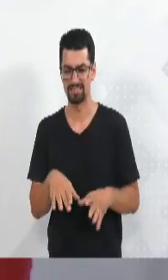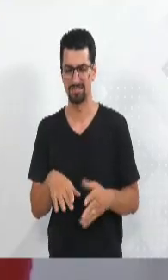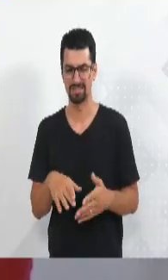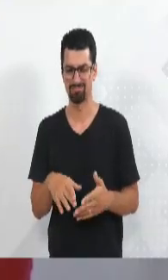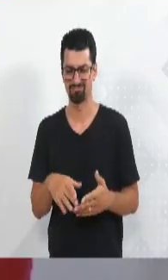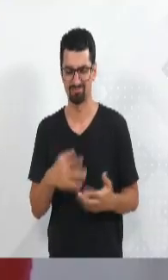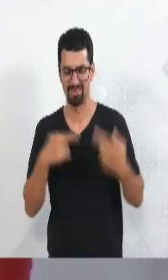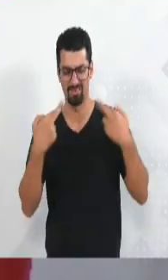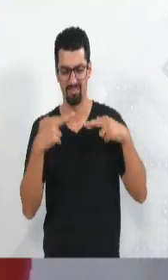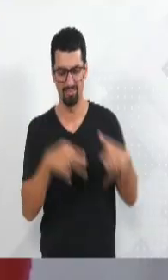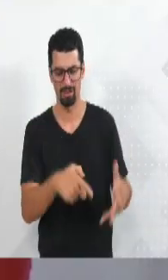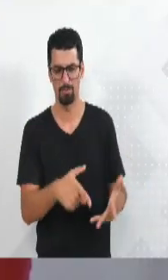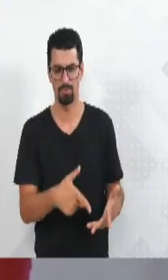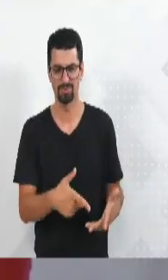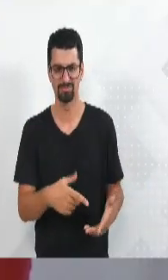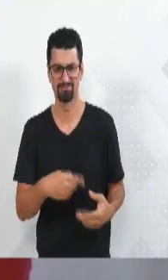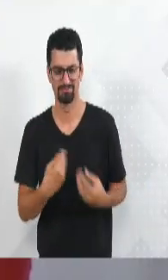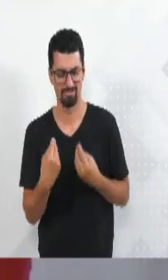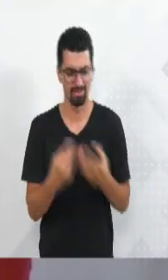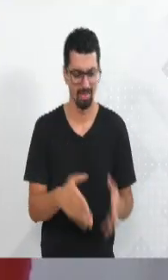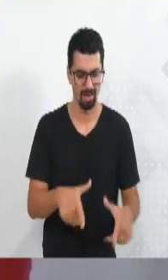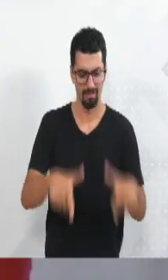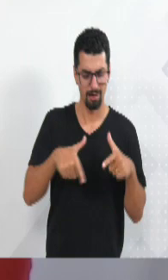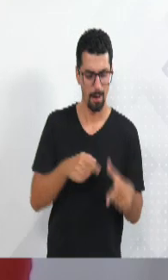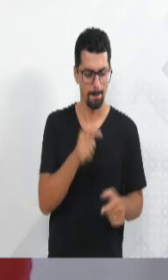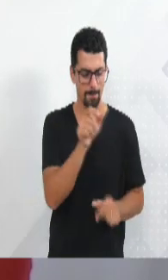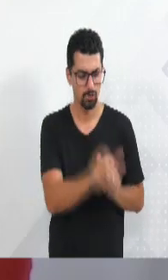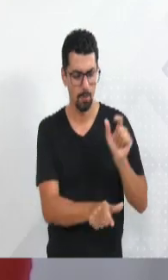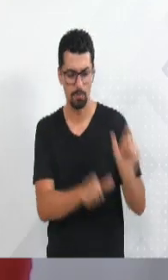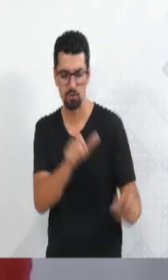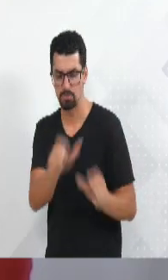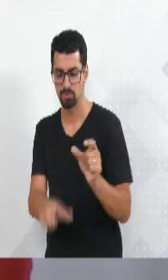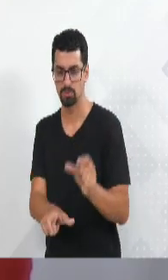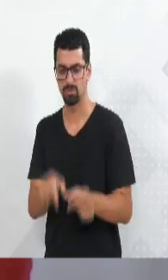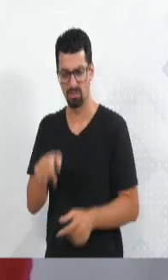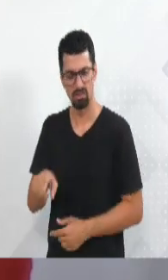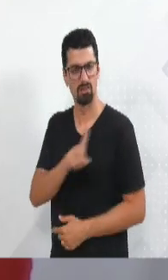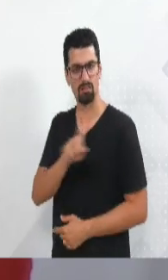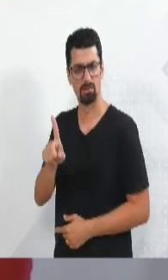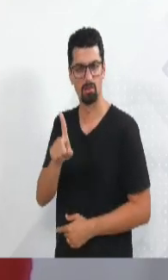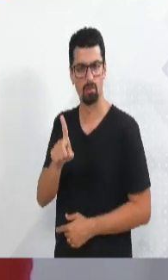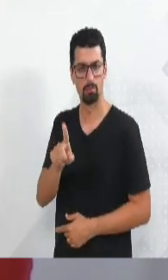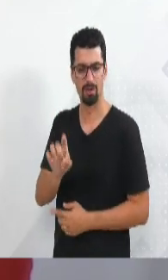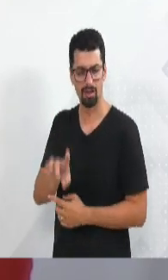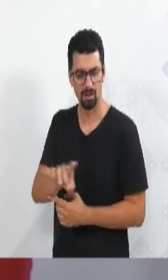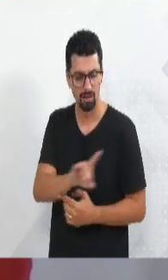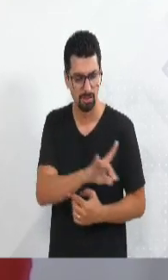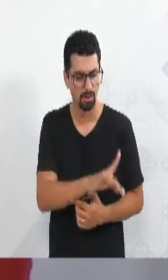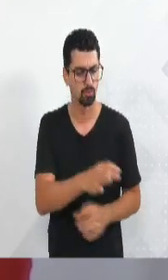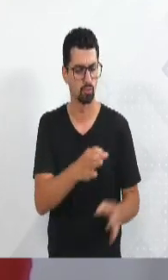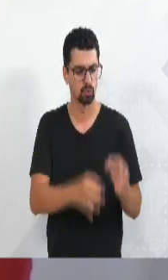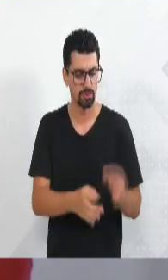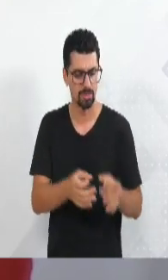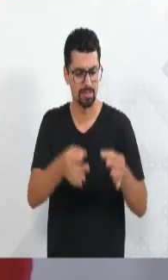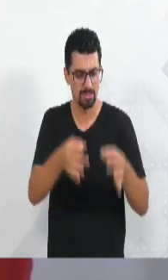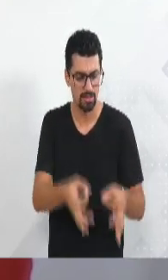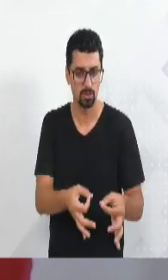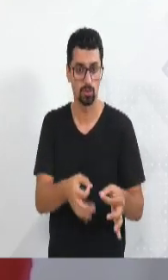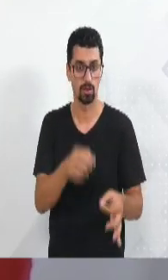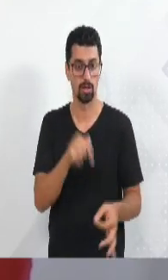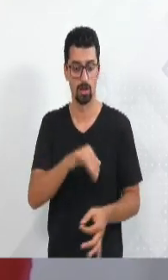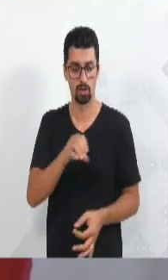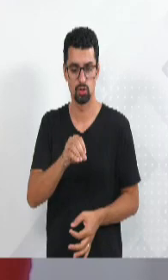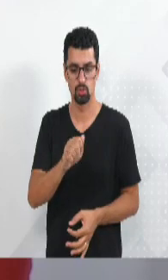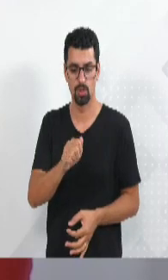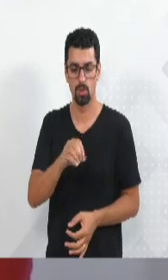da emoção para para a b c mas aqui não aqui tá sendo feito para cada uma justiça e o João é filho